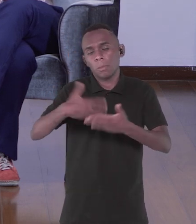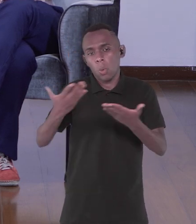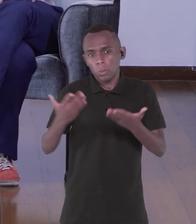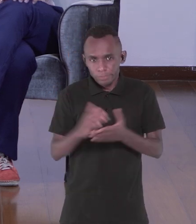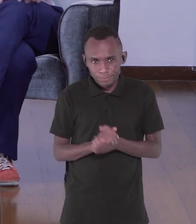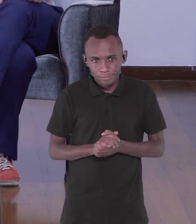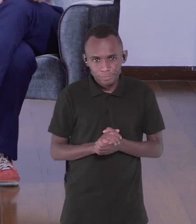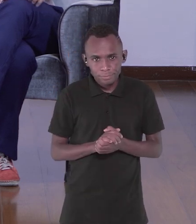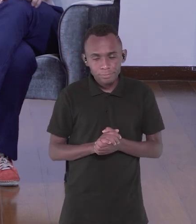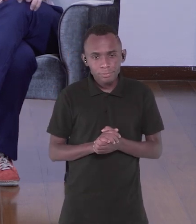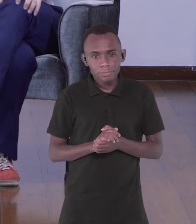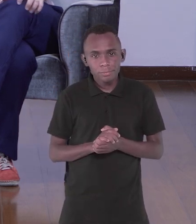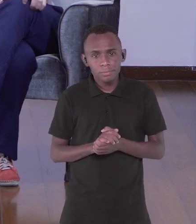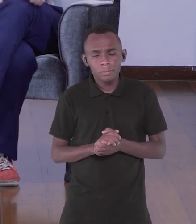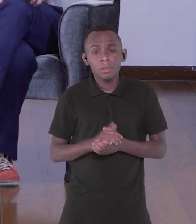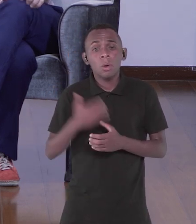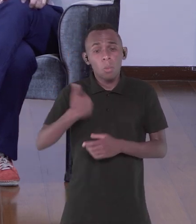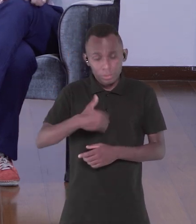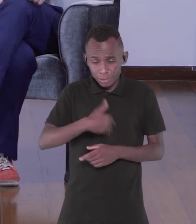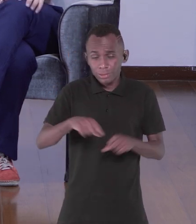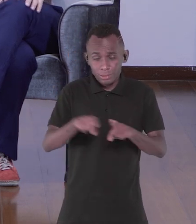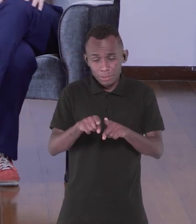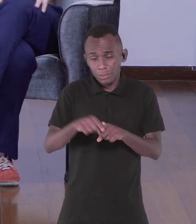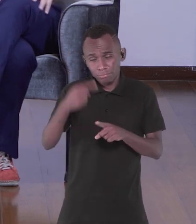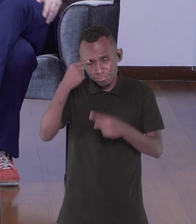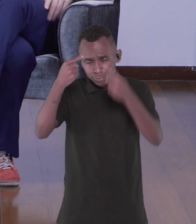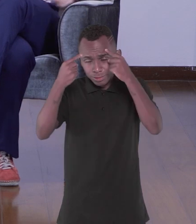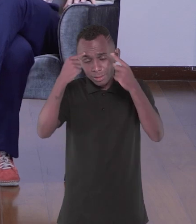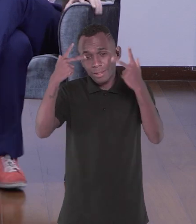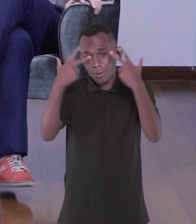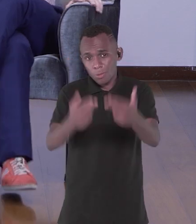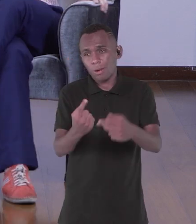local. O Atlético já teve essa ideia tem uns 10 anos. Foi?